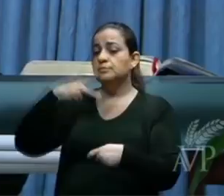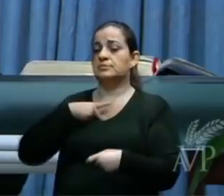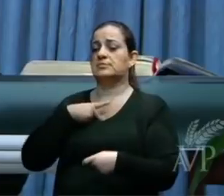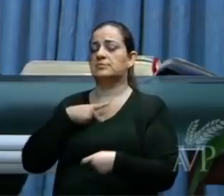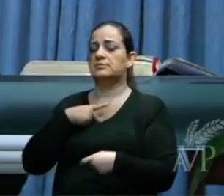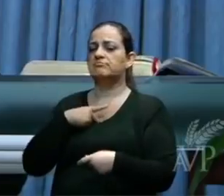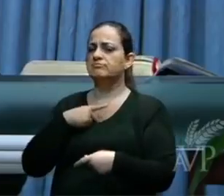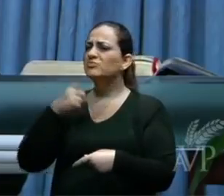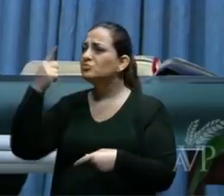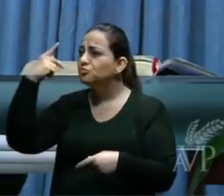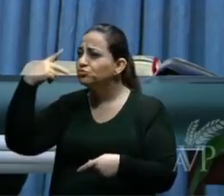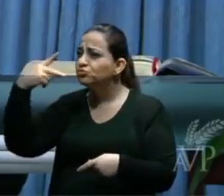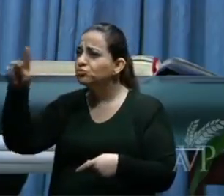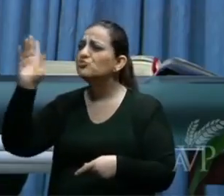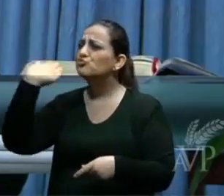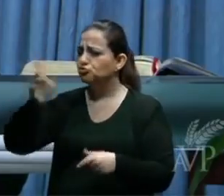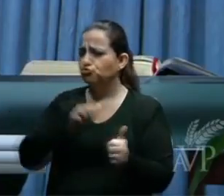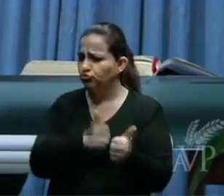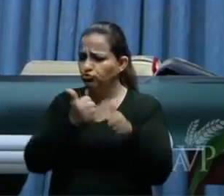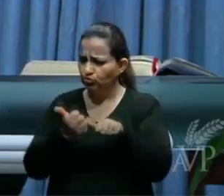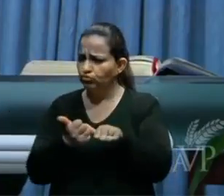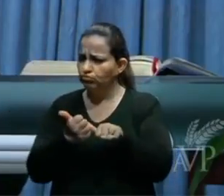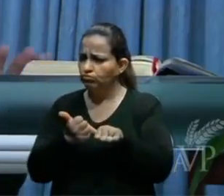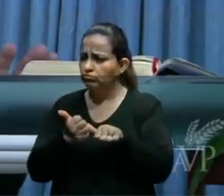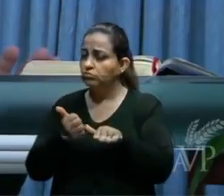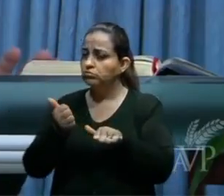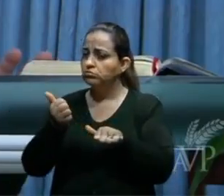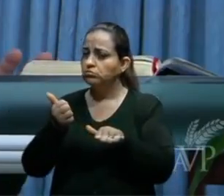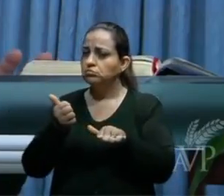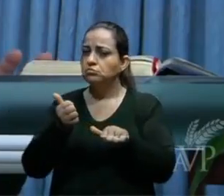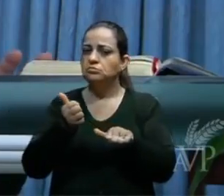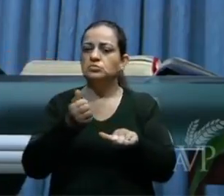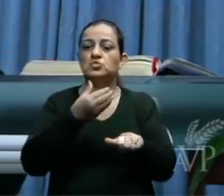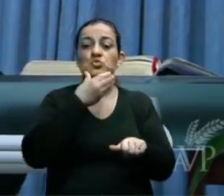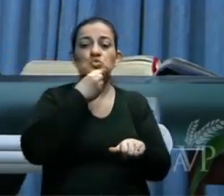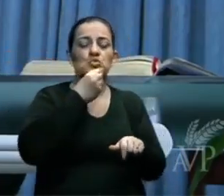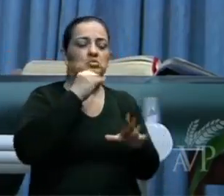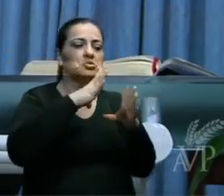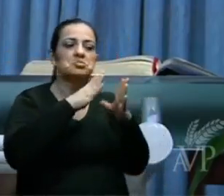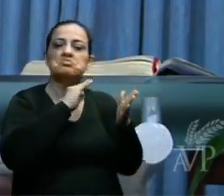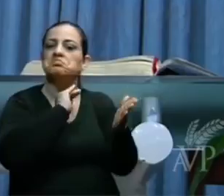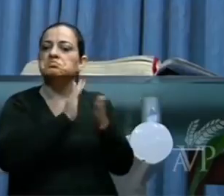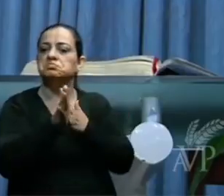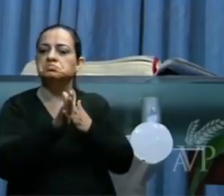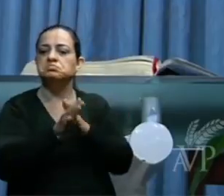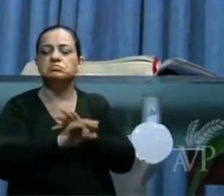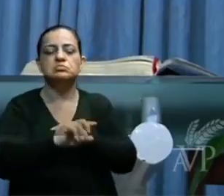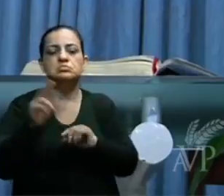você pelo menos já foi batizado nunca mais viu tal fulano